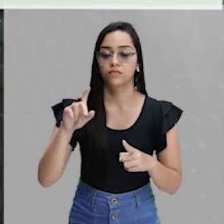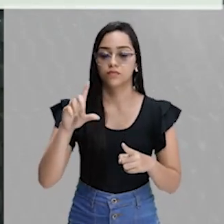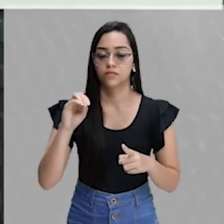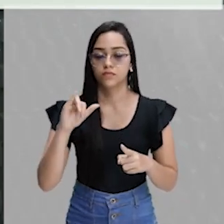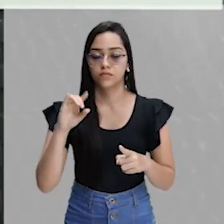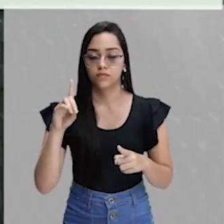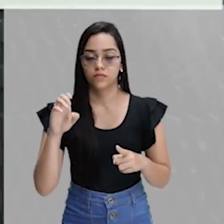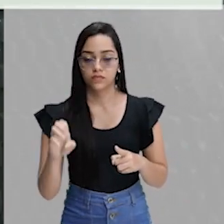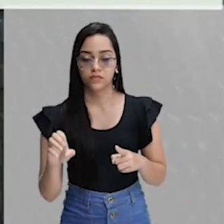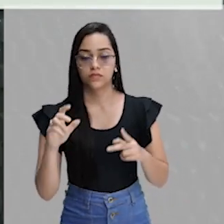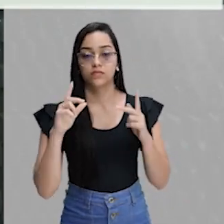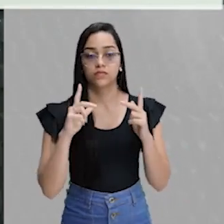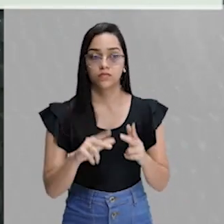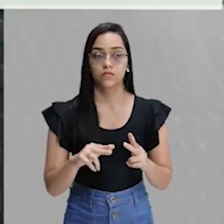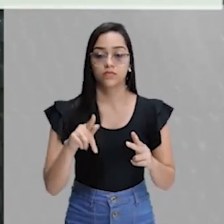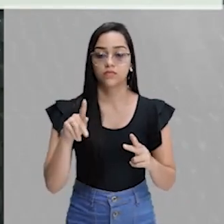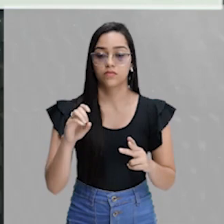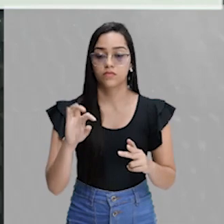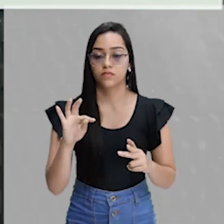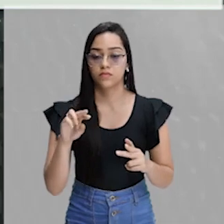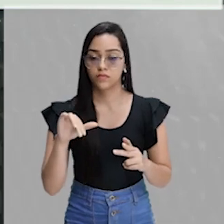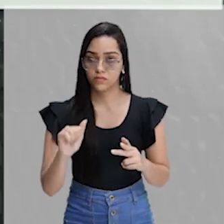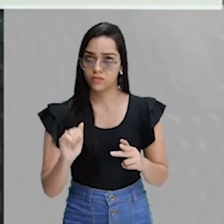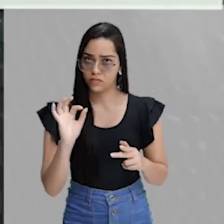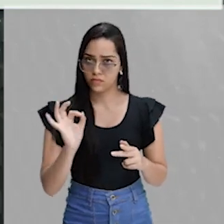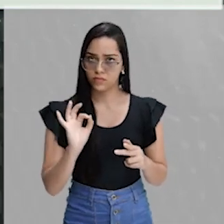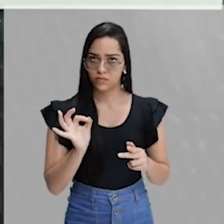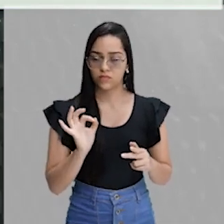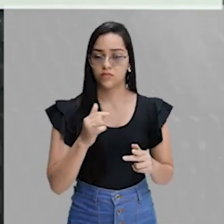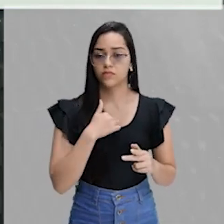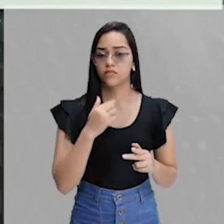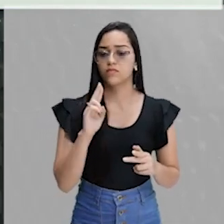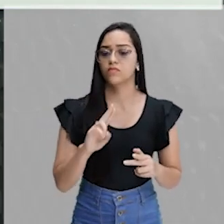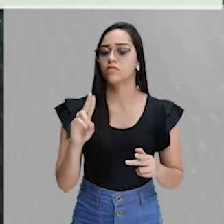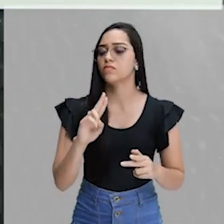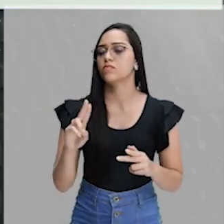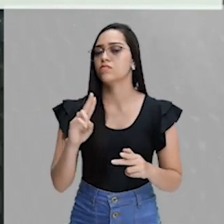igual a potência, não é isso? Vou